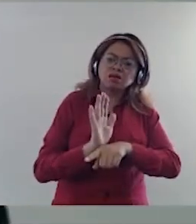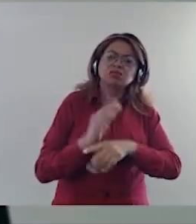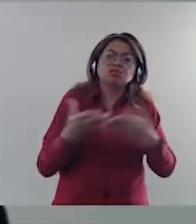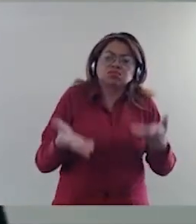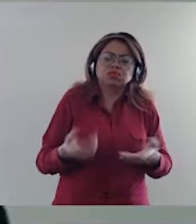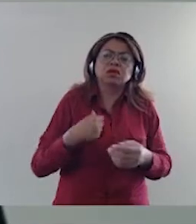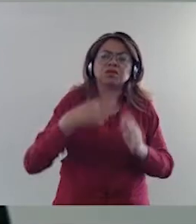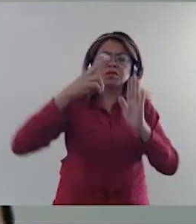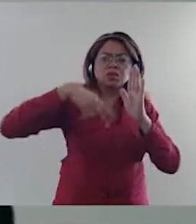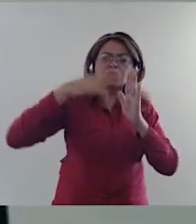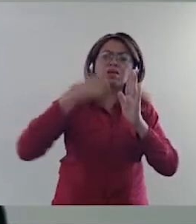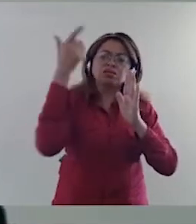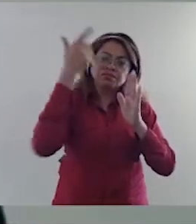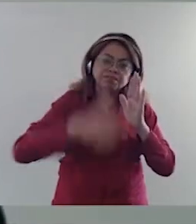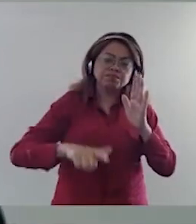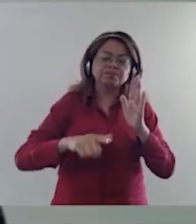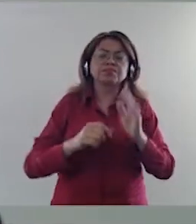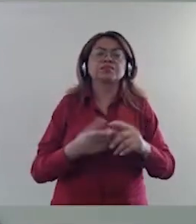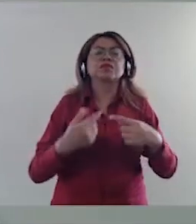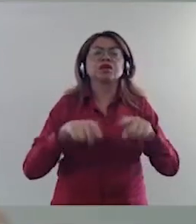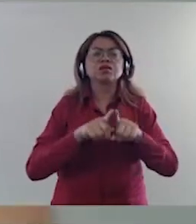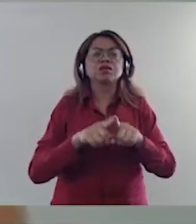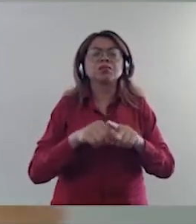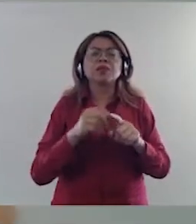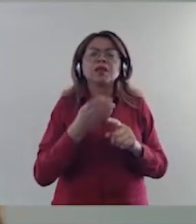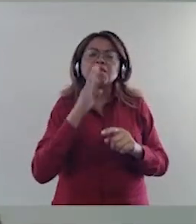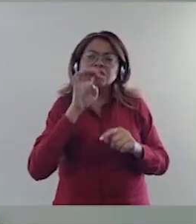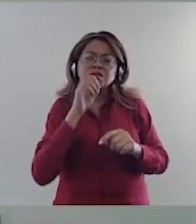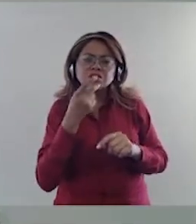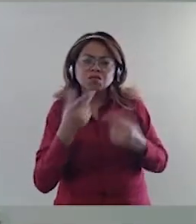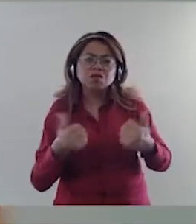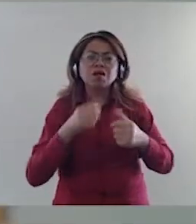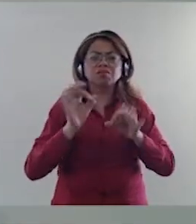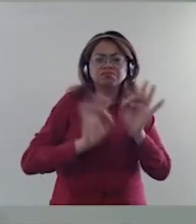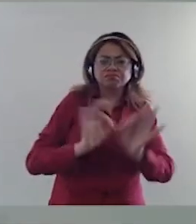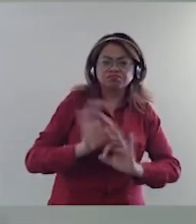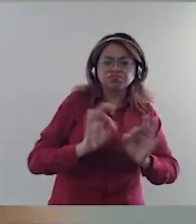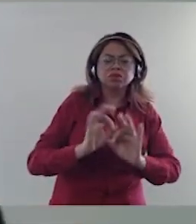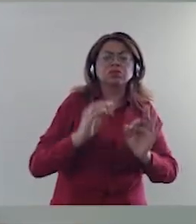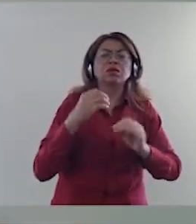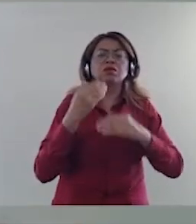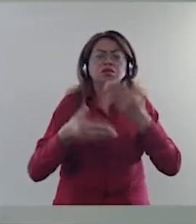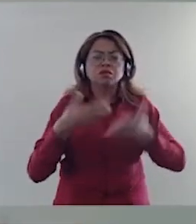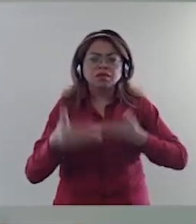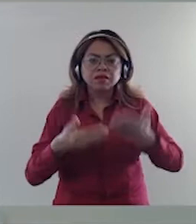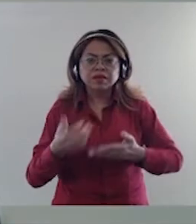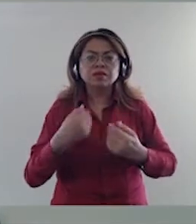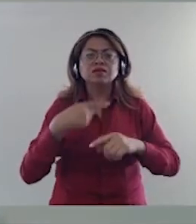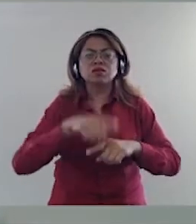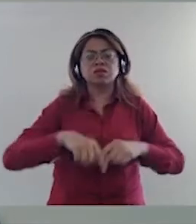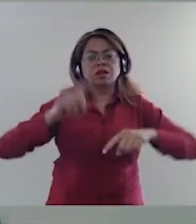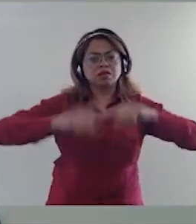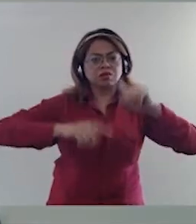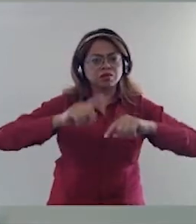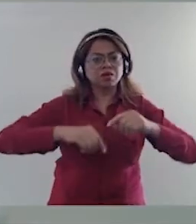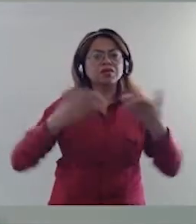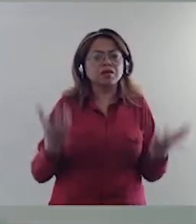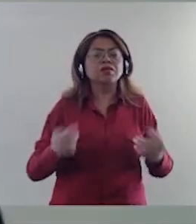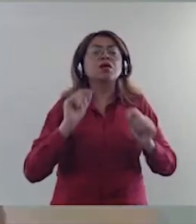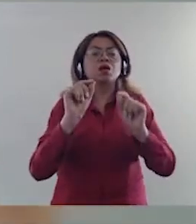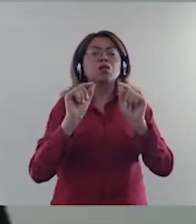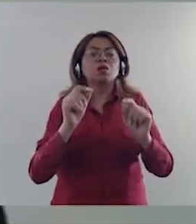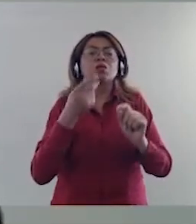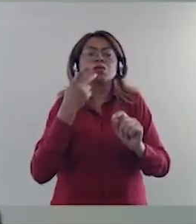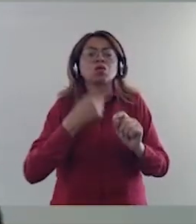um dos mais bem elaborados dispositivos, breves dispositivos sobre essa matéria, que é o artigo 6º,